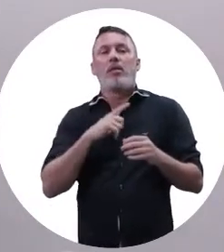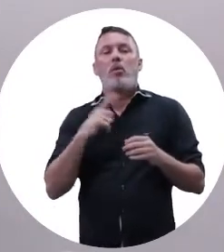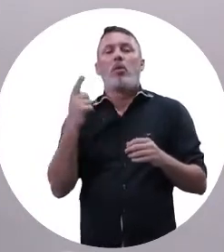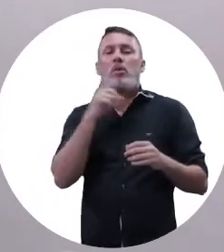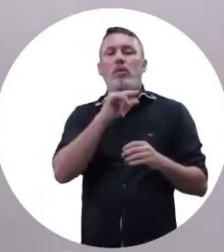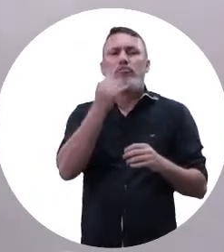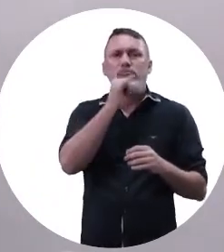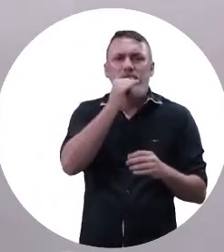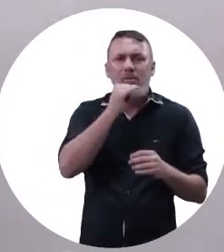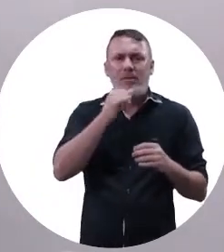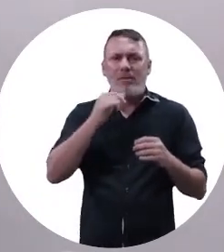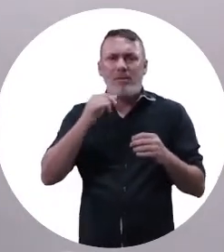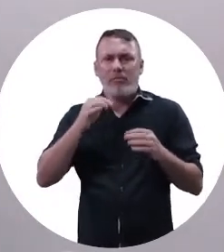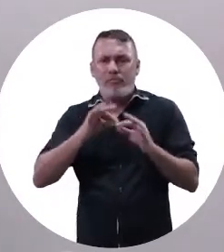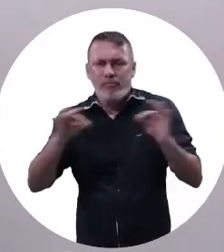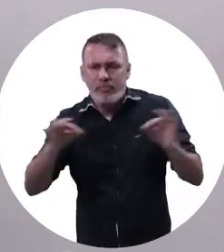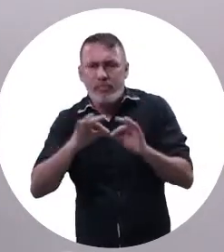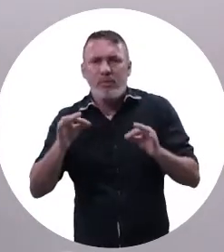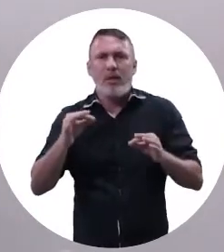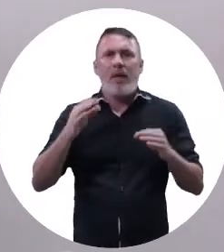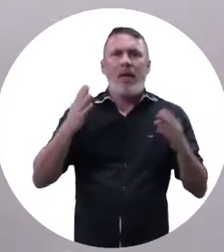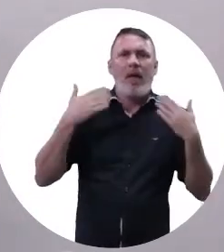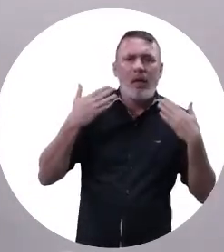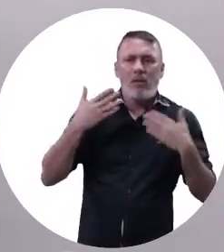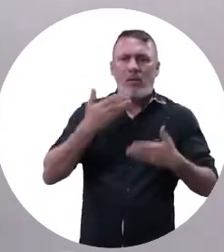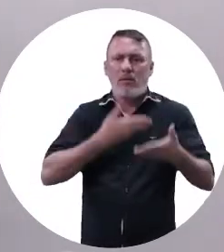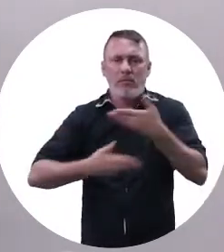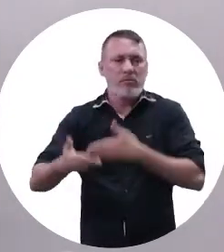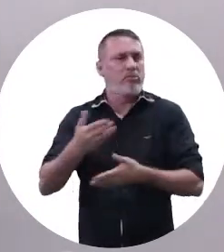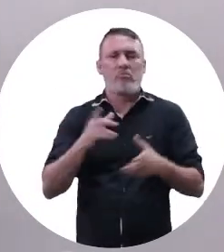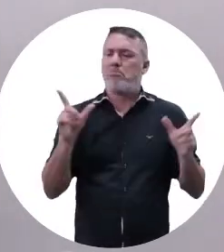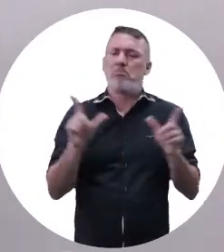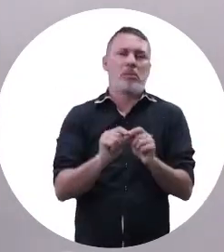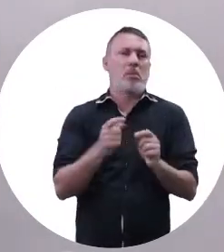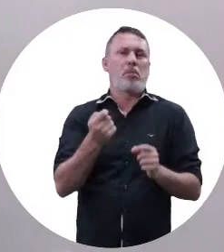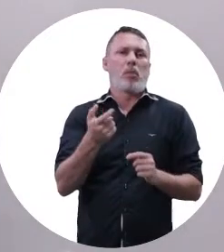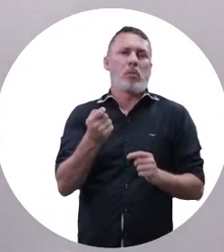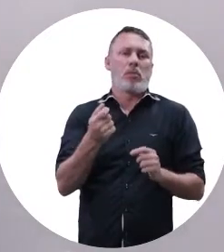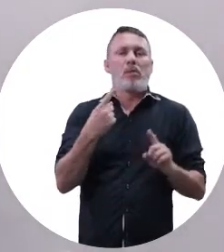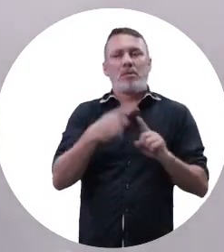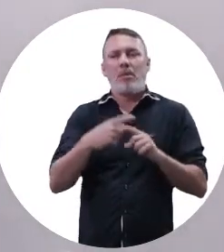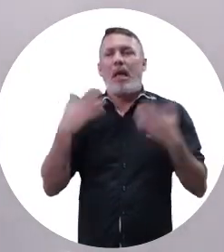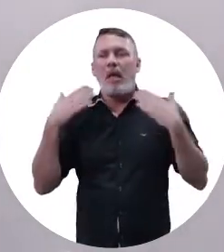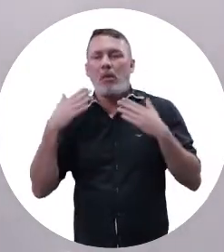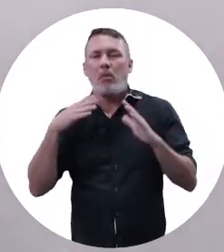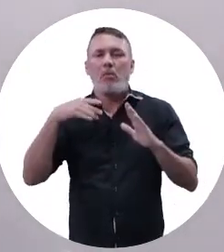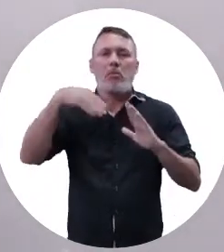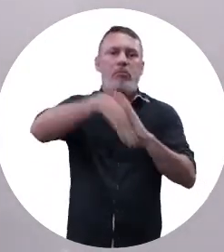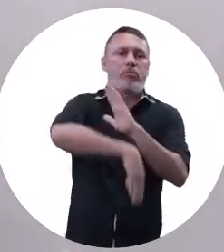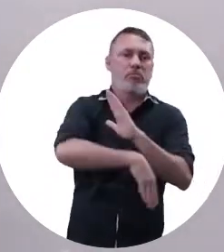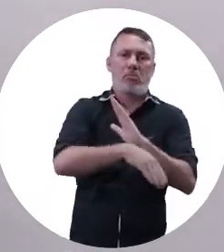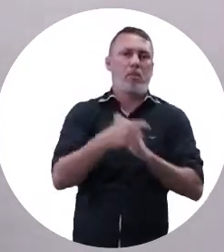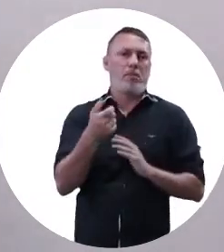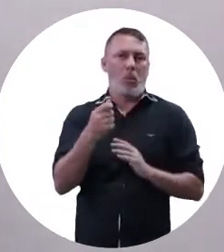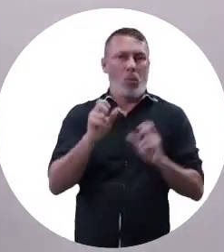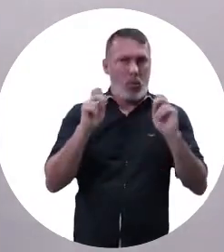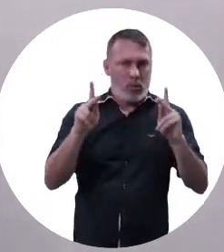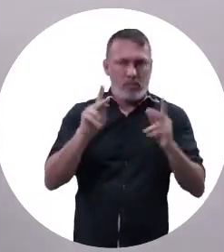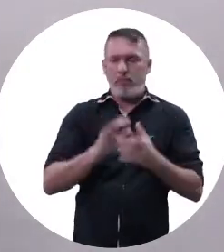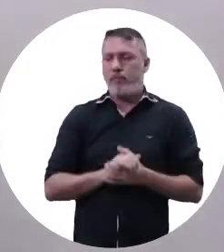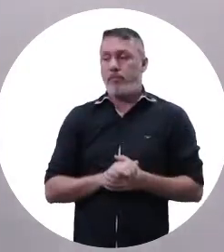baixa condutividade elétrica e baixa transferência de calor. E a condutibilidade de calor também é muito alta. Tudo